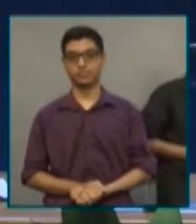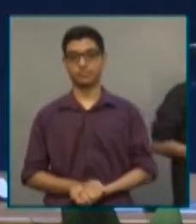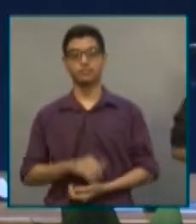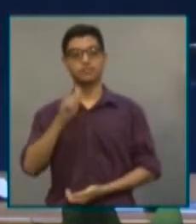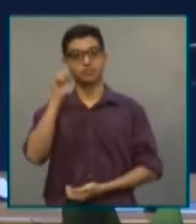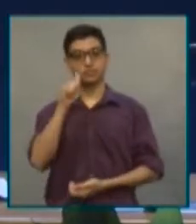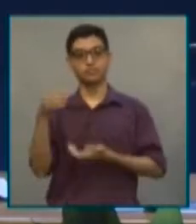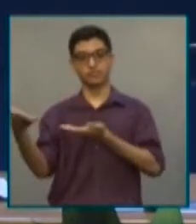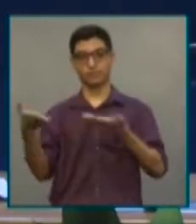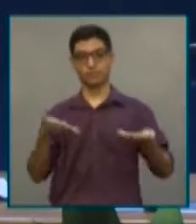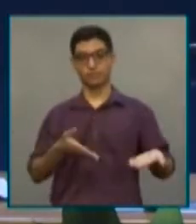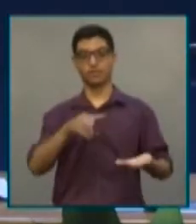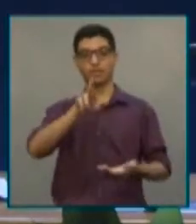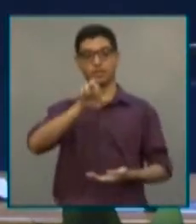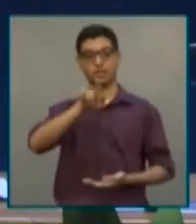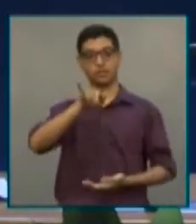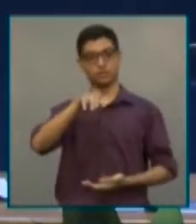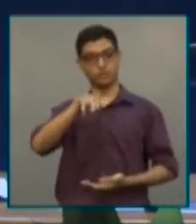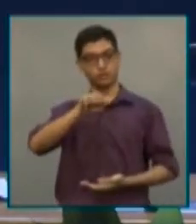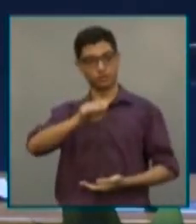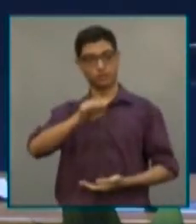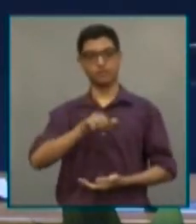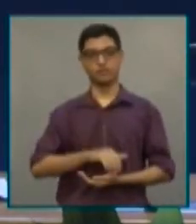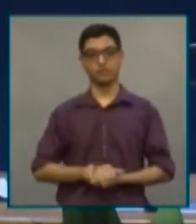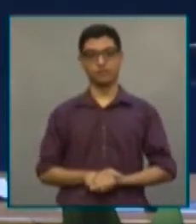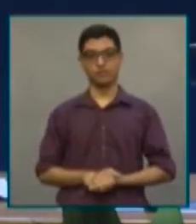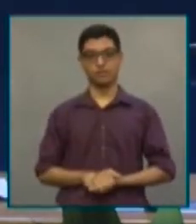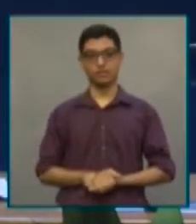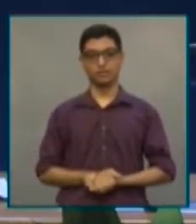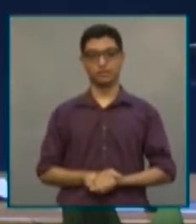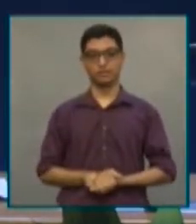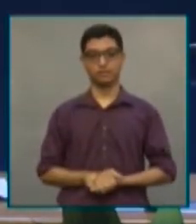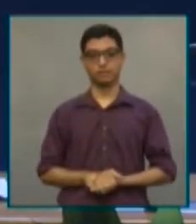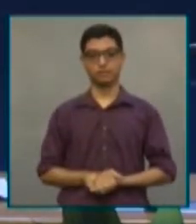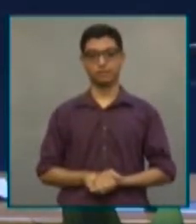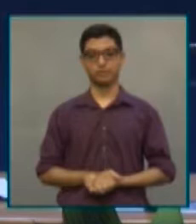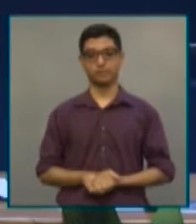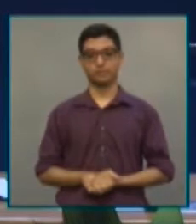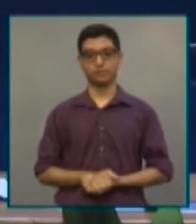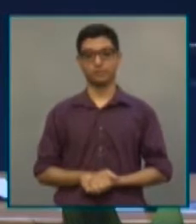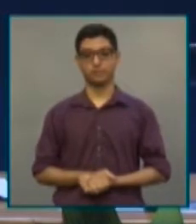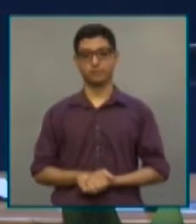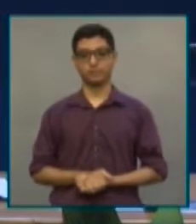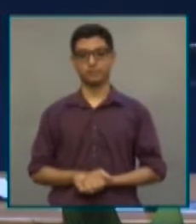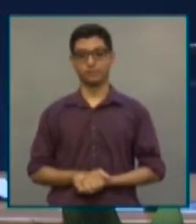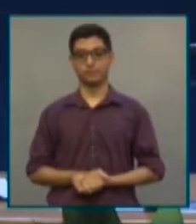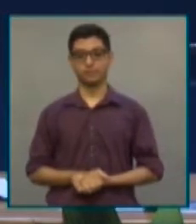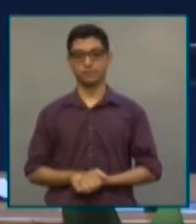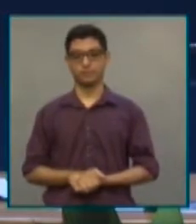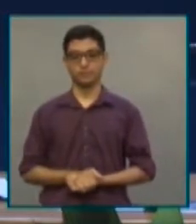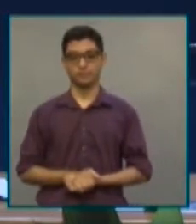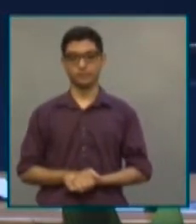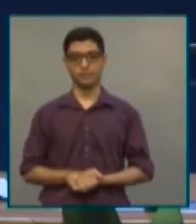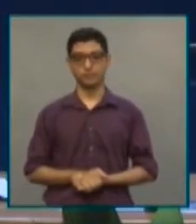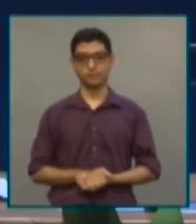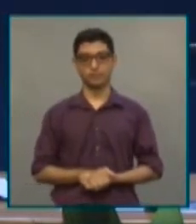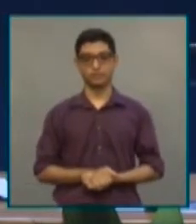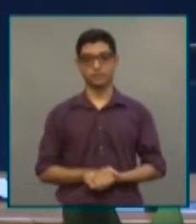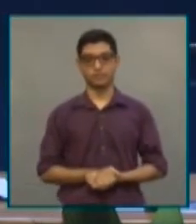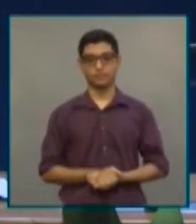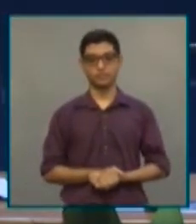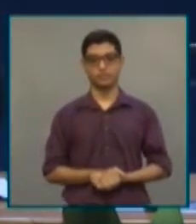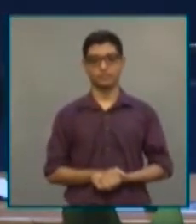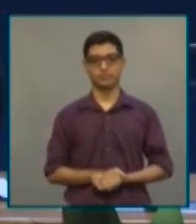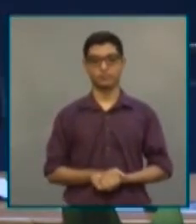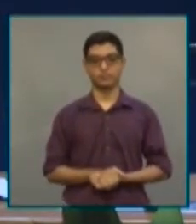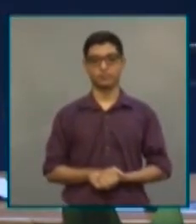à ilustre advogada que deverá dispor de 2 minutos, só 1 minuto